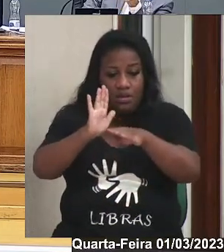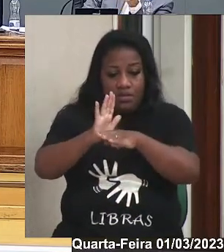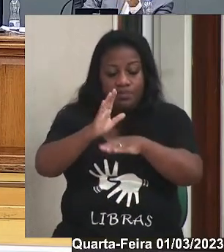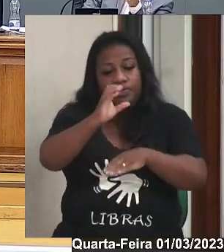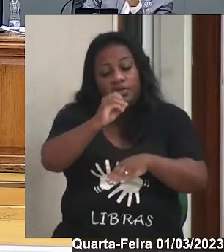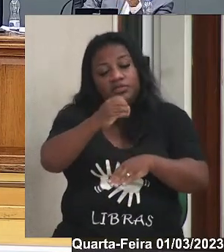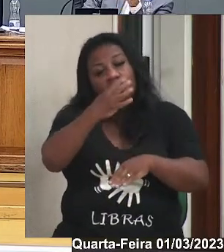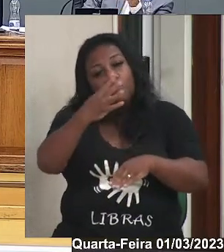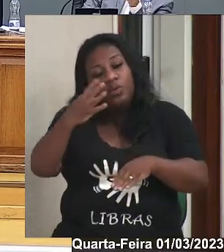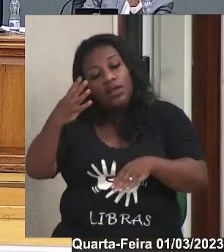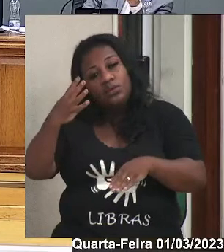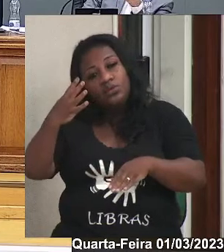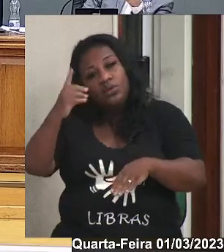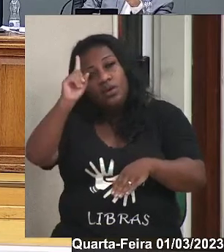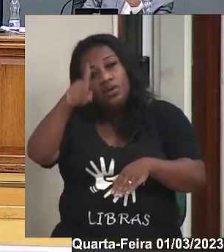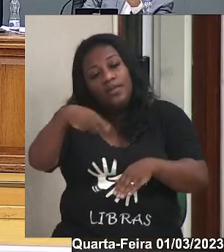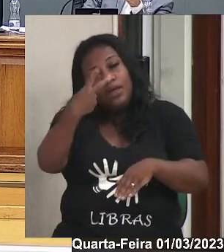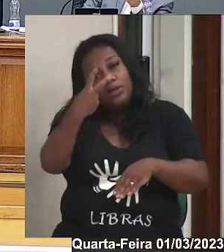legislativo número